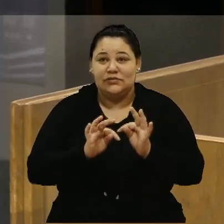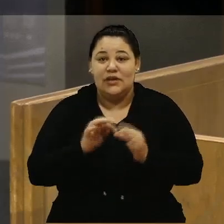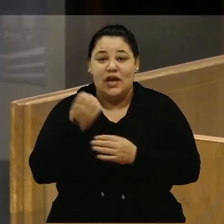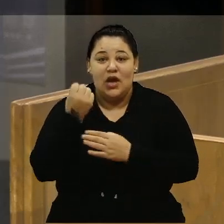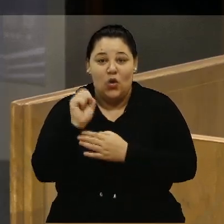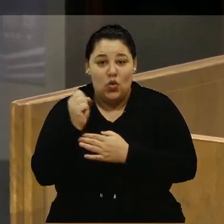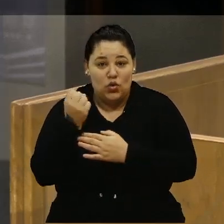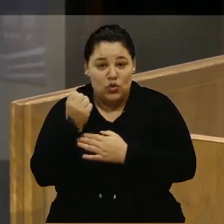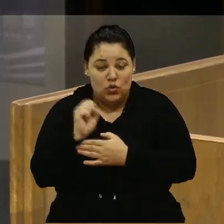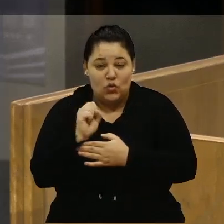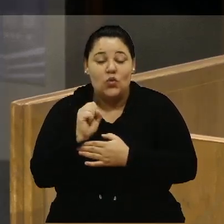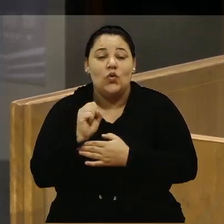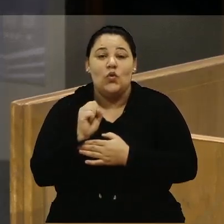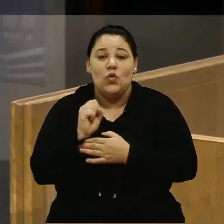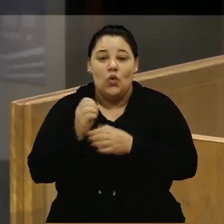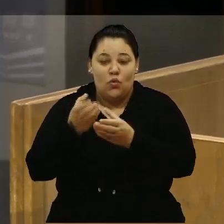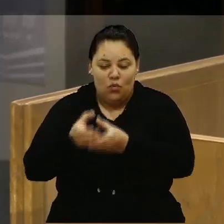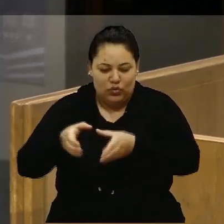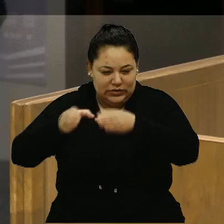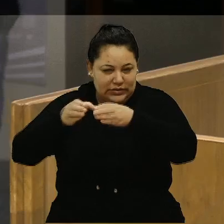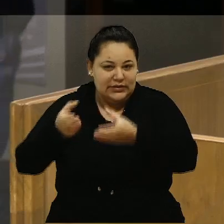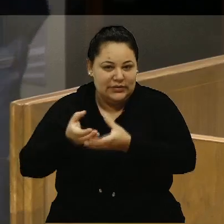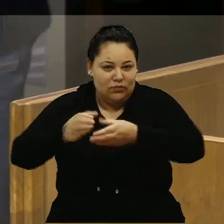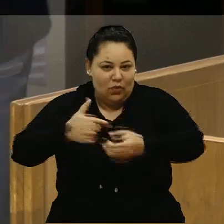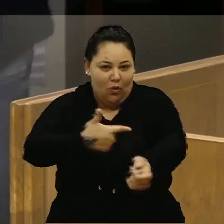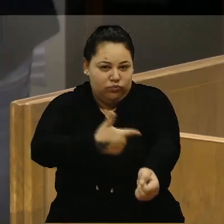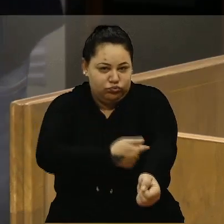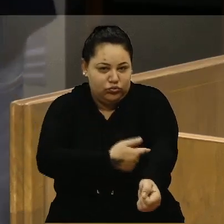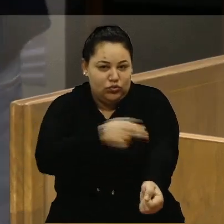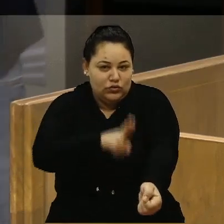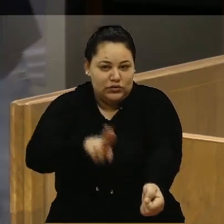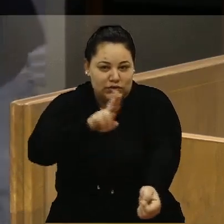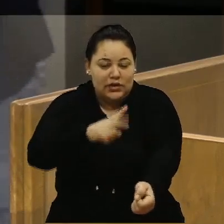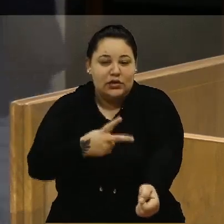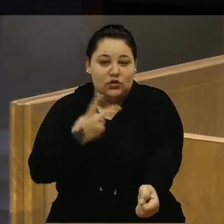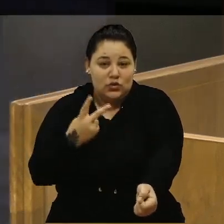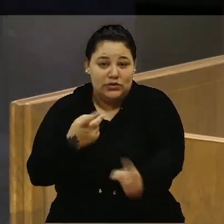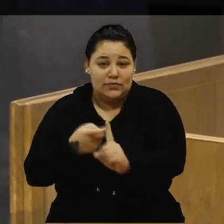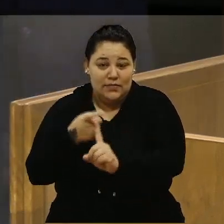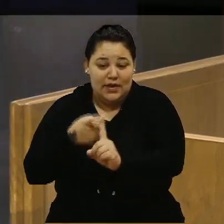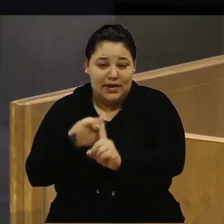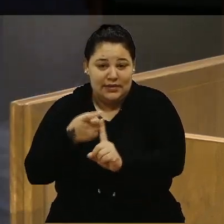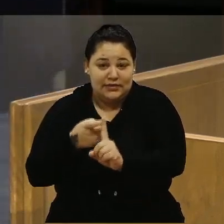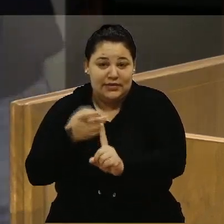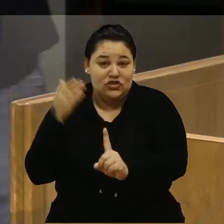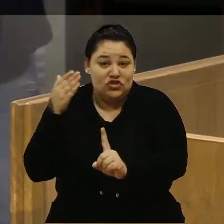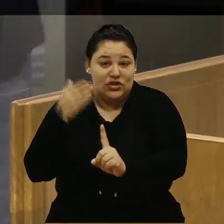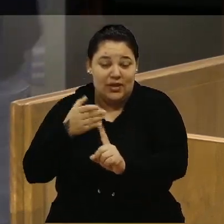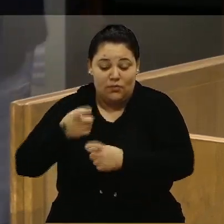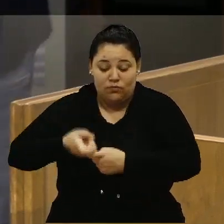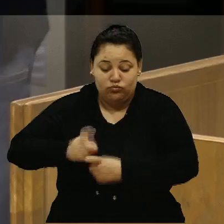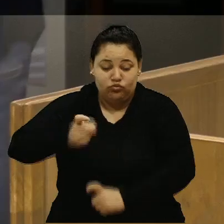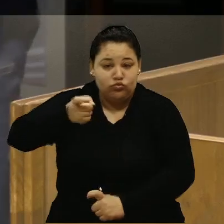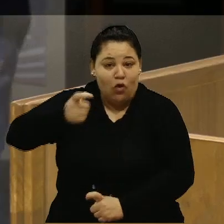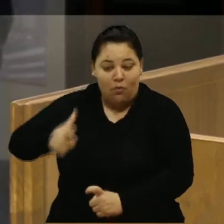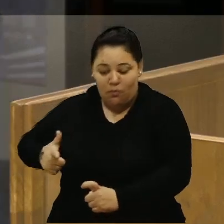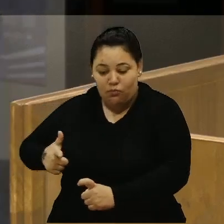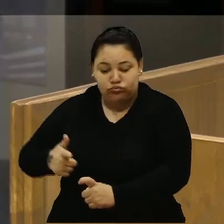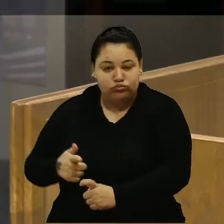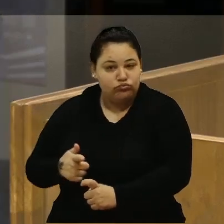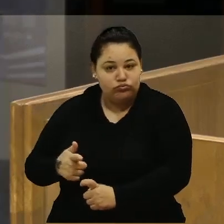de células-tronco, que vão ser aplicadas nele por 2 meios, intravenoso e diretamente na medula espinhal. E, além